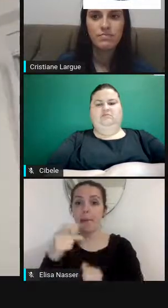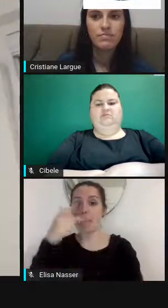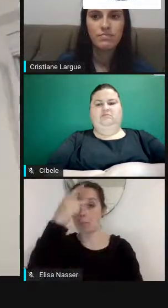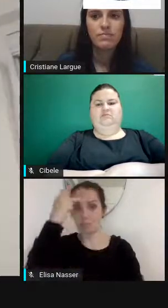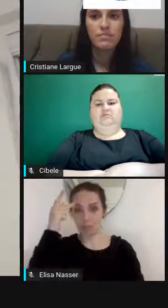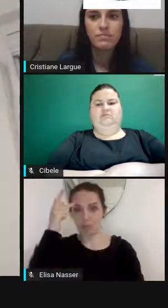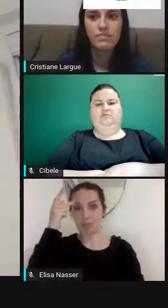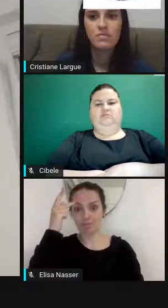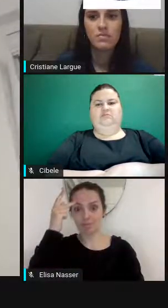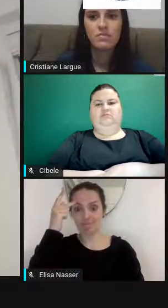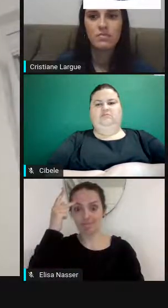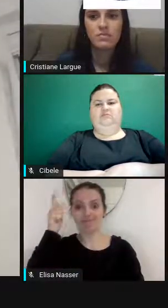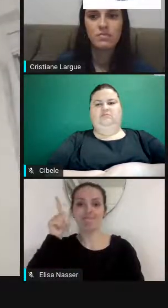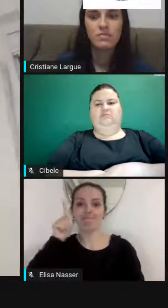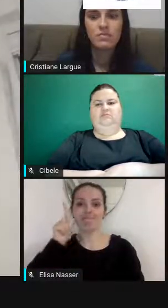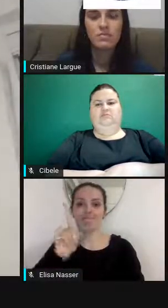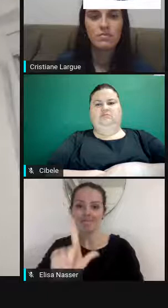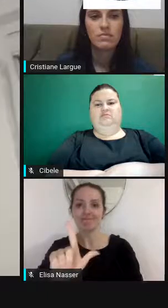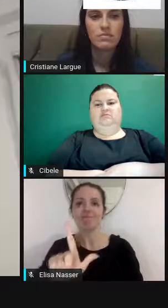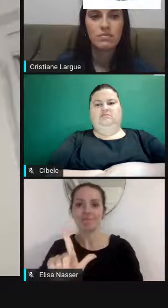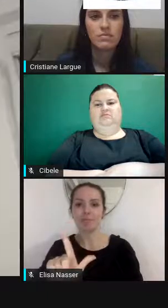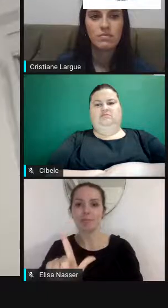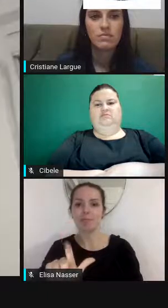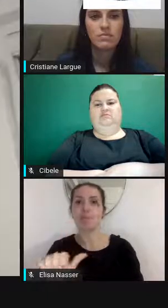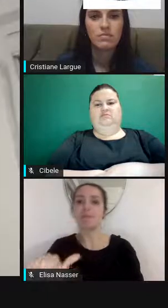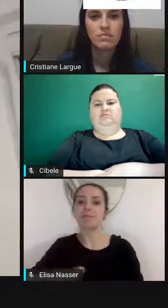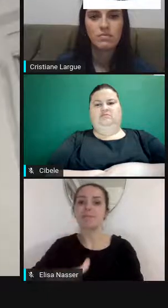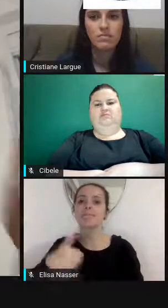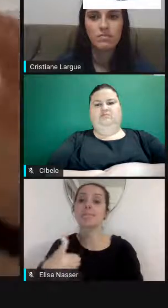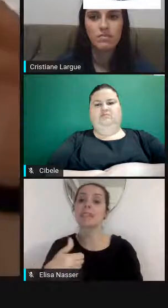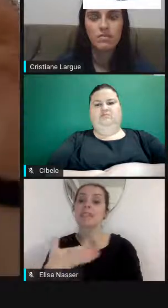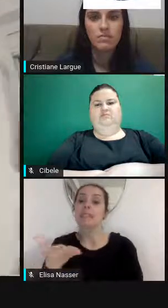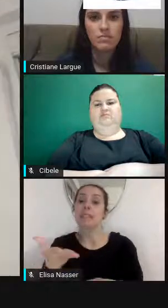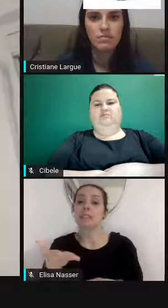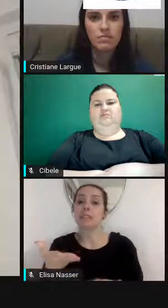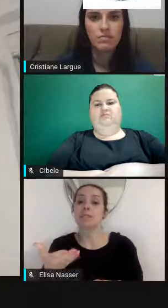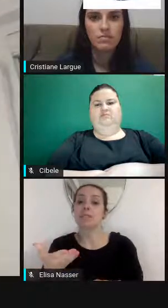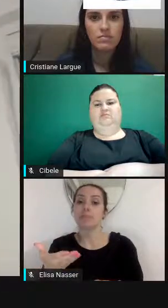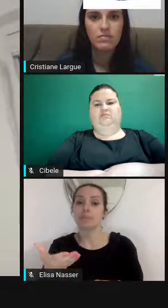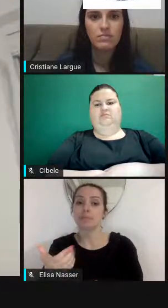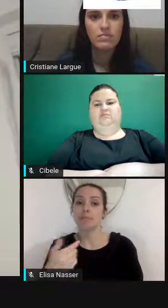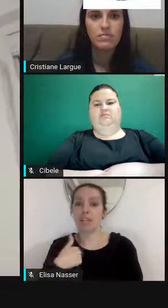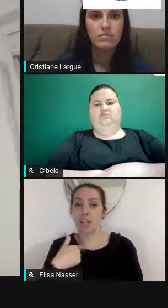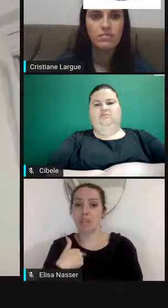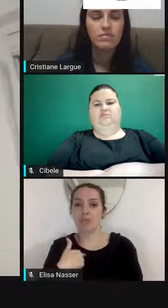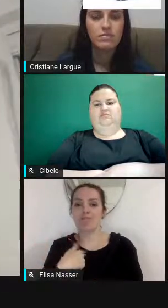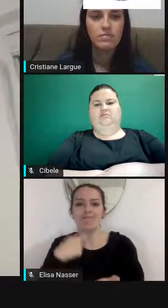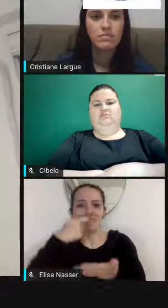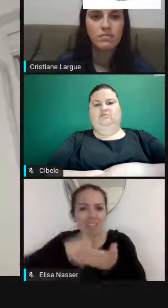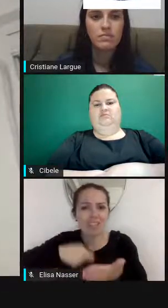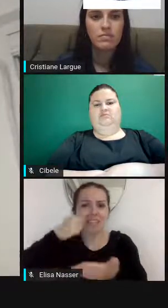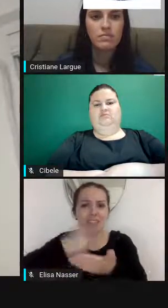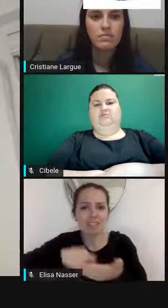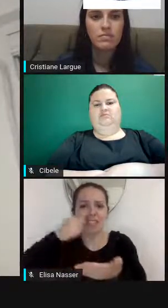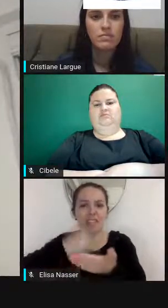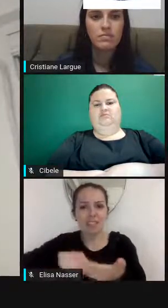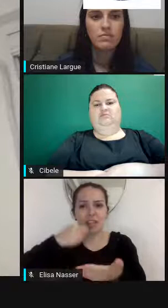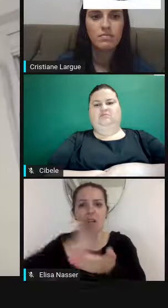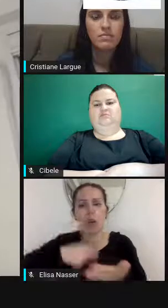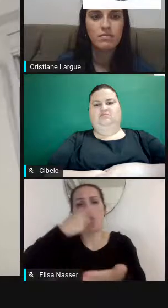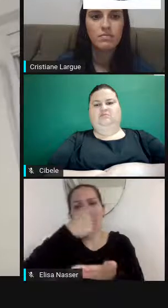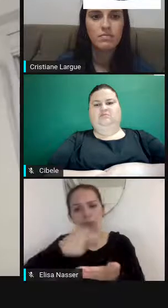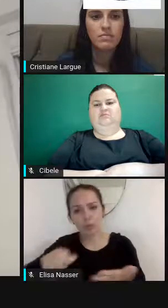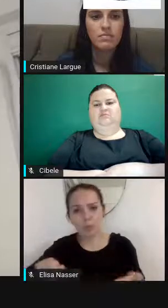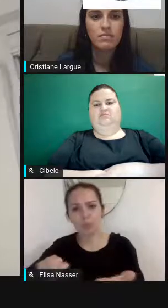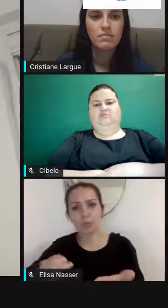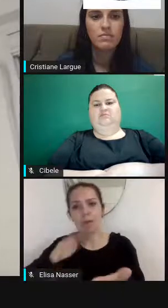ele vai ingressar no concurso e daí vem um momento da situação que tu pensa assim Putz eu fiquei por 10 anos me dedicando a esse negócio que quem fora